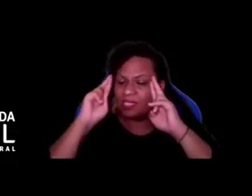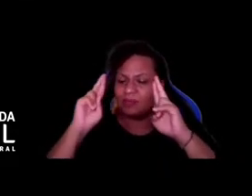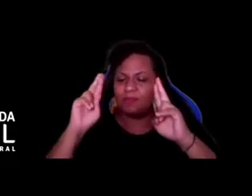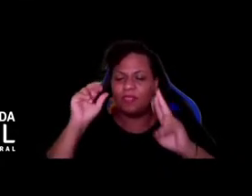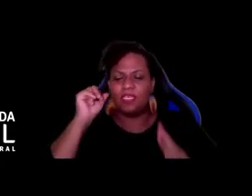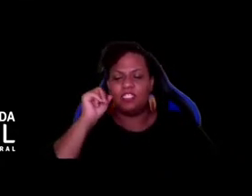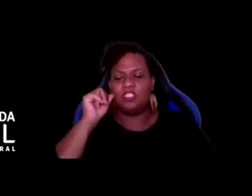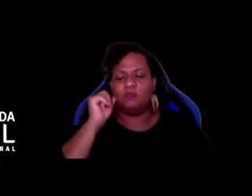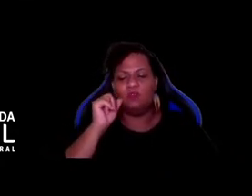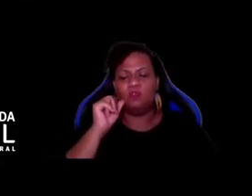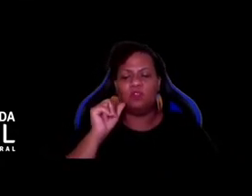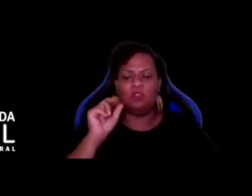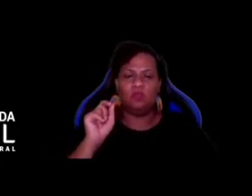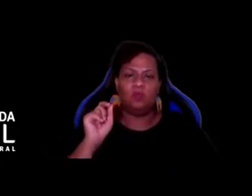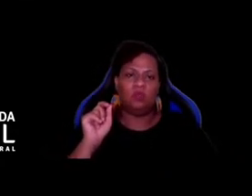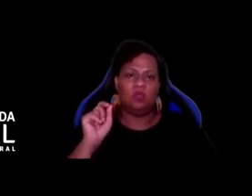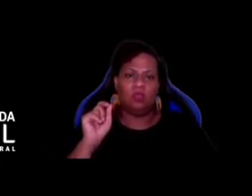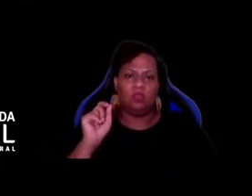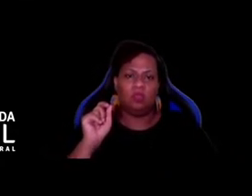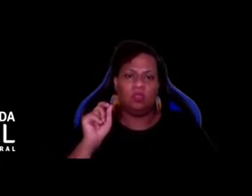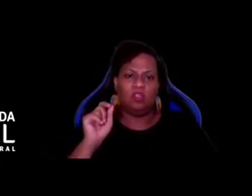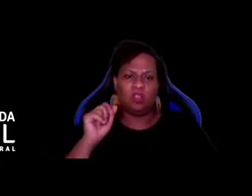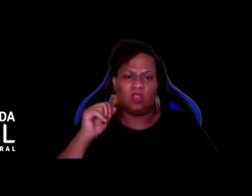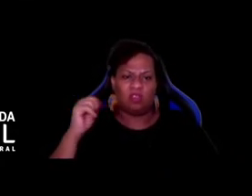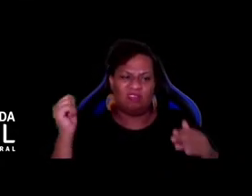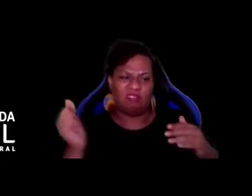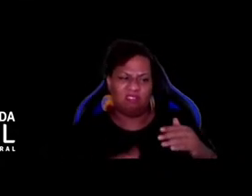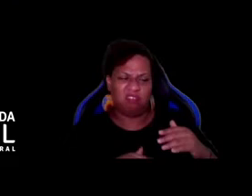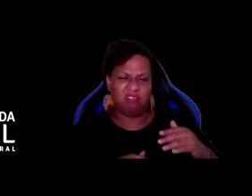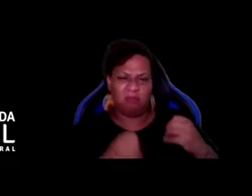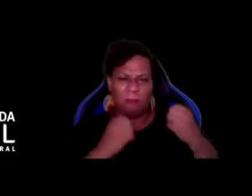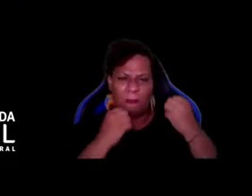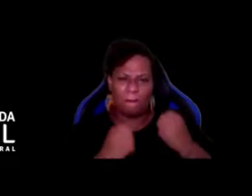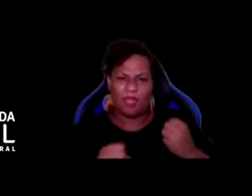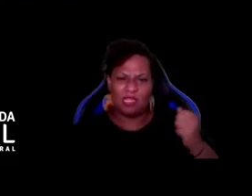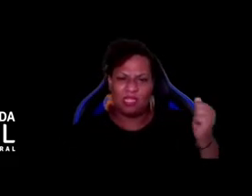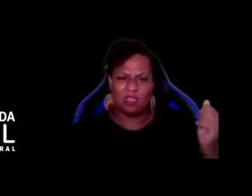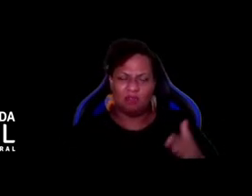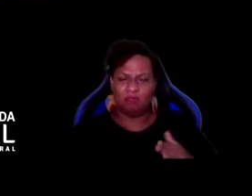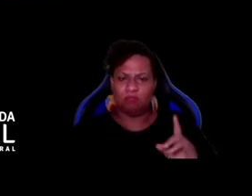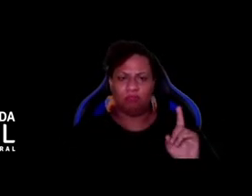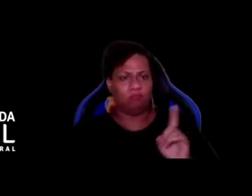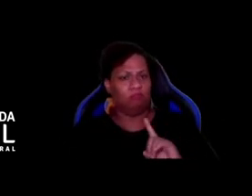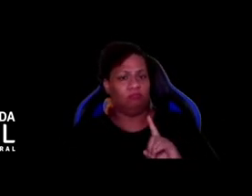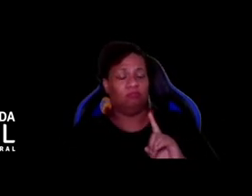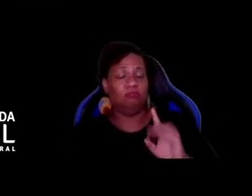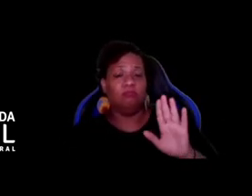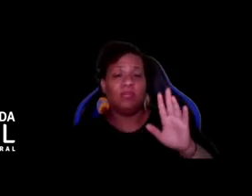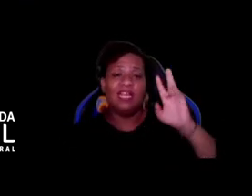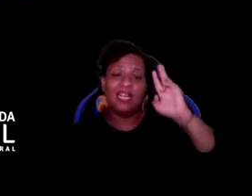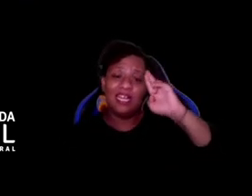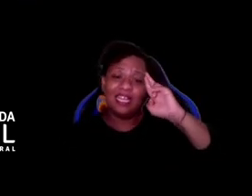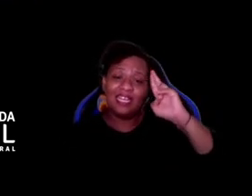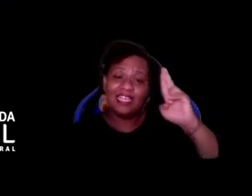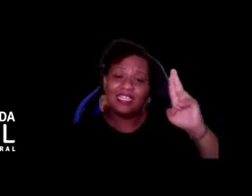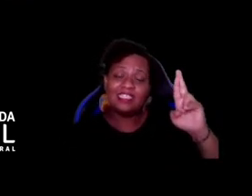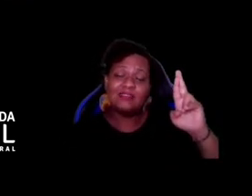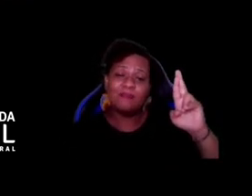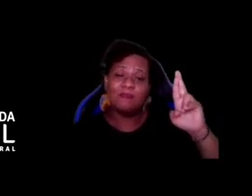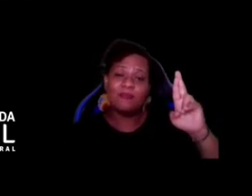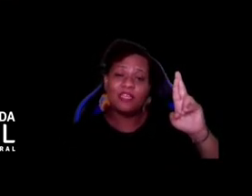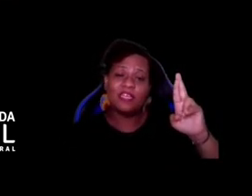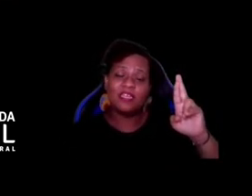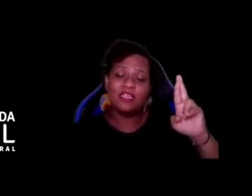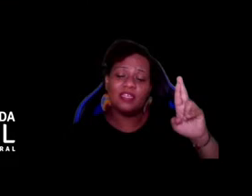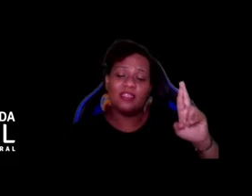uma forma, né, pejorativa, mas de uma forma respeitosa. E a maneira